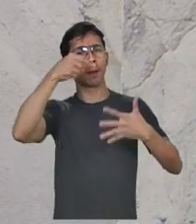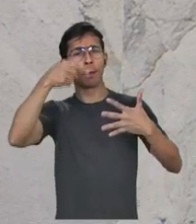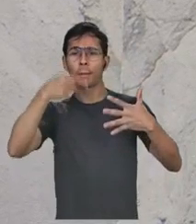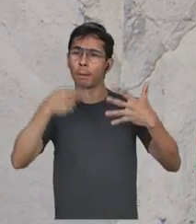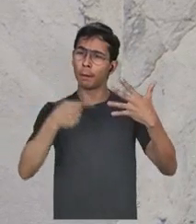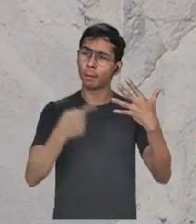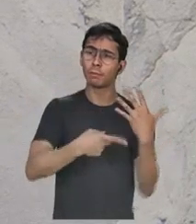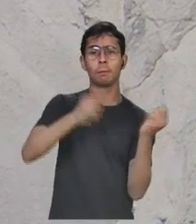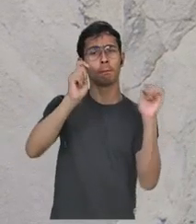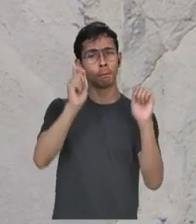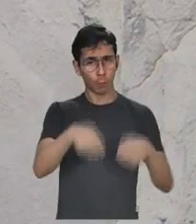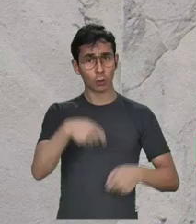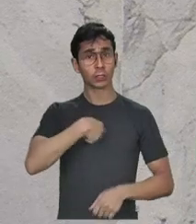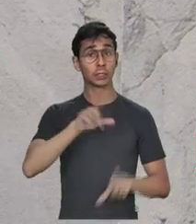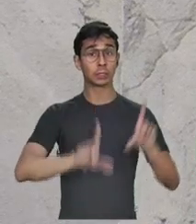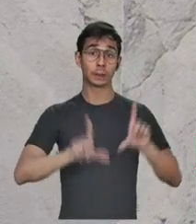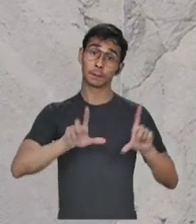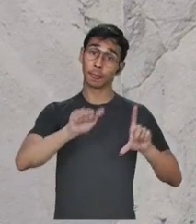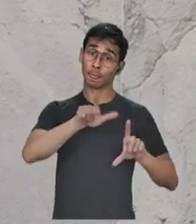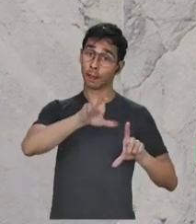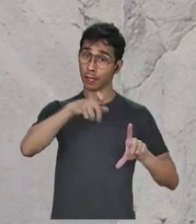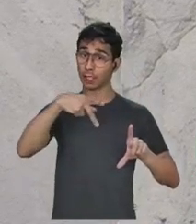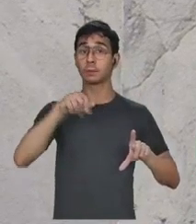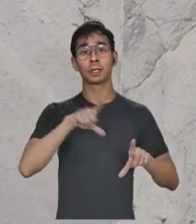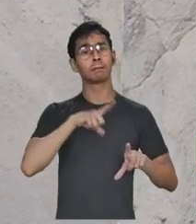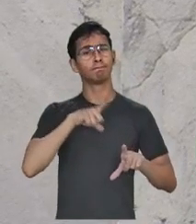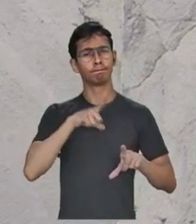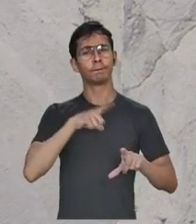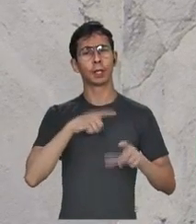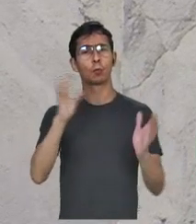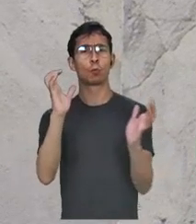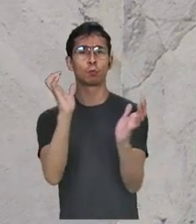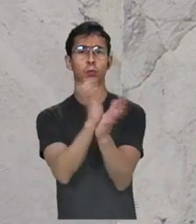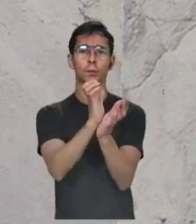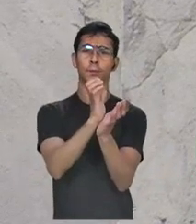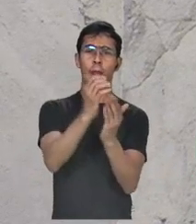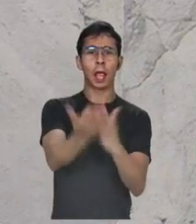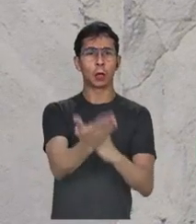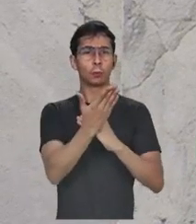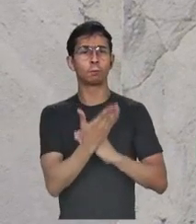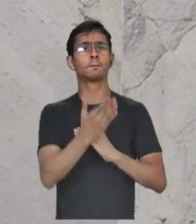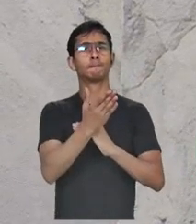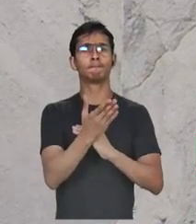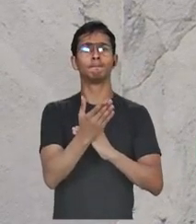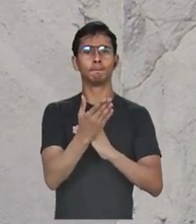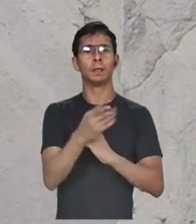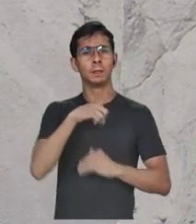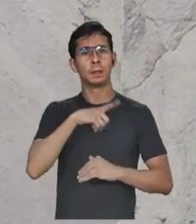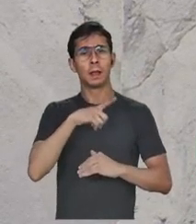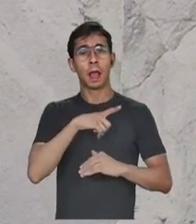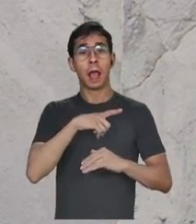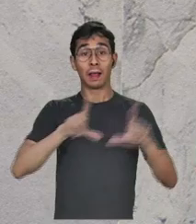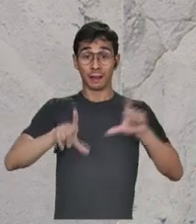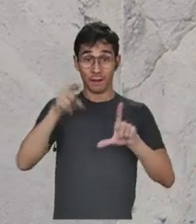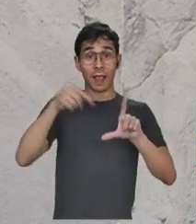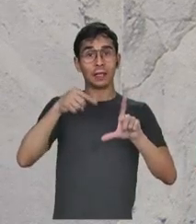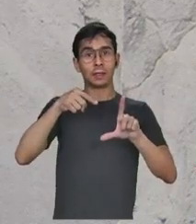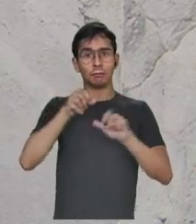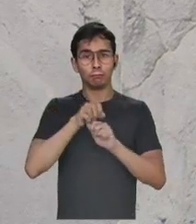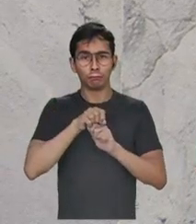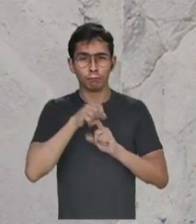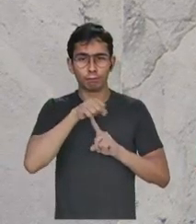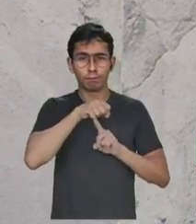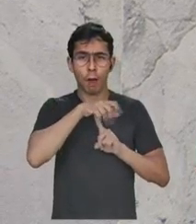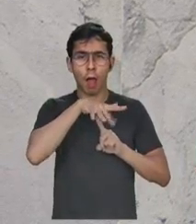televisão que tem uma uma a uma uma assistência uma uma penetração muito forte no estado de são